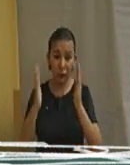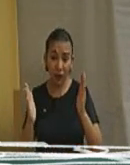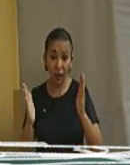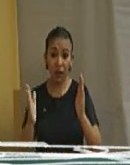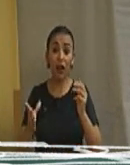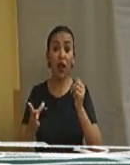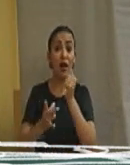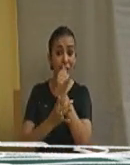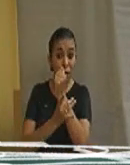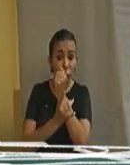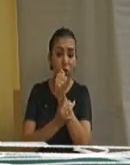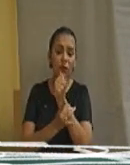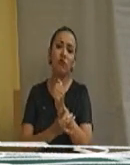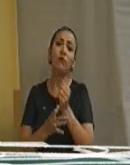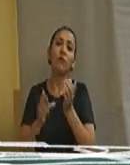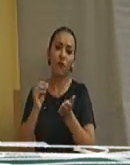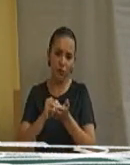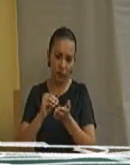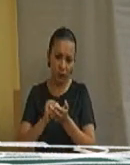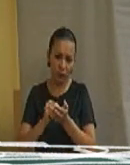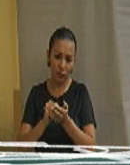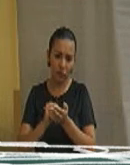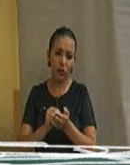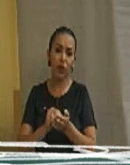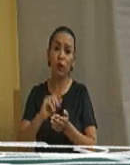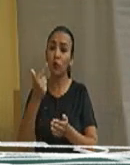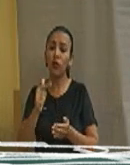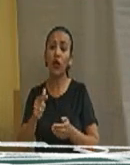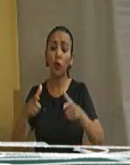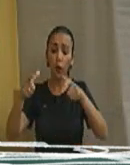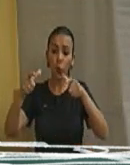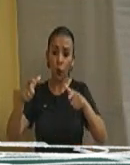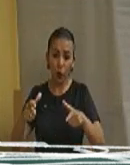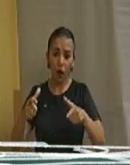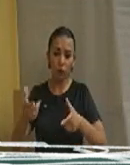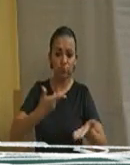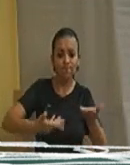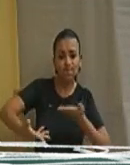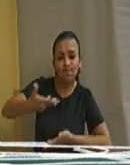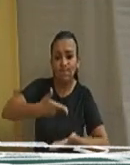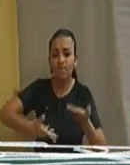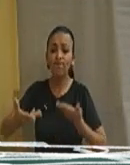segurança no entorno, a ausência de local de convivência e também